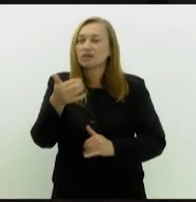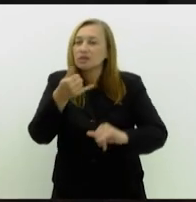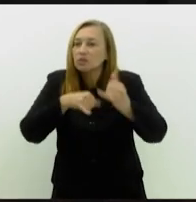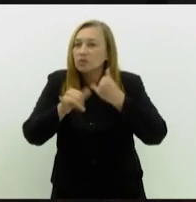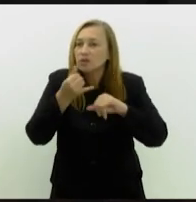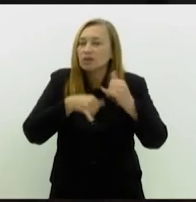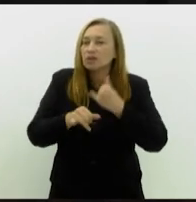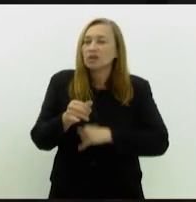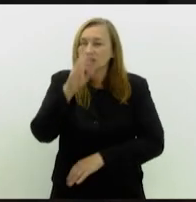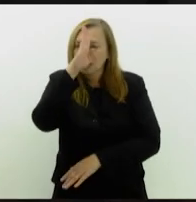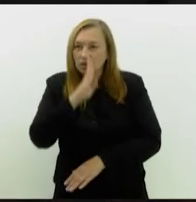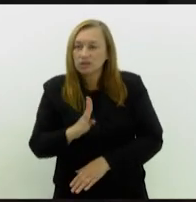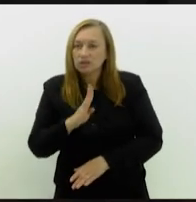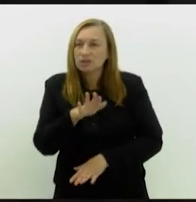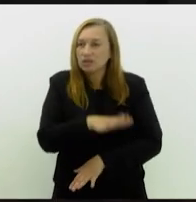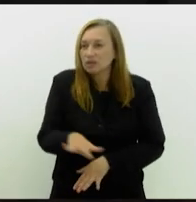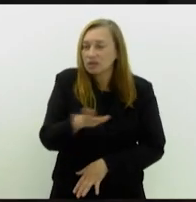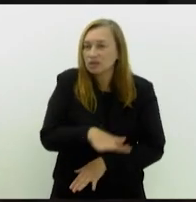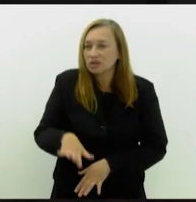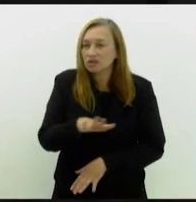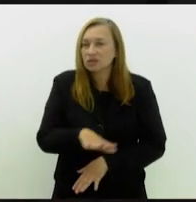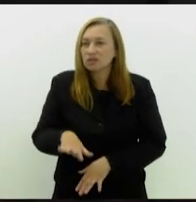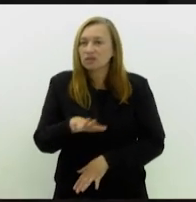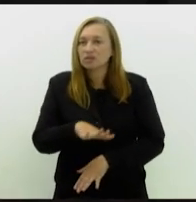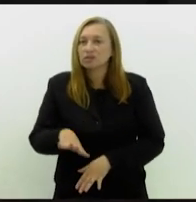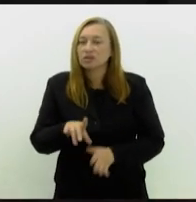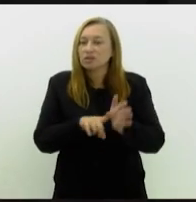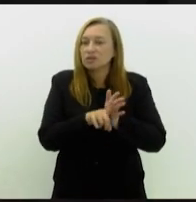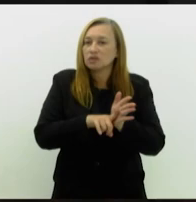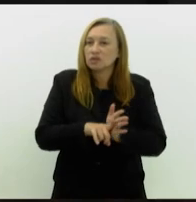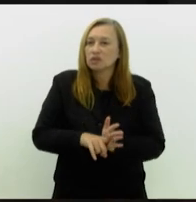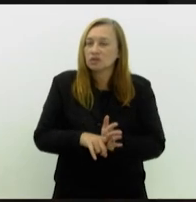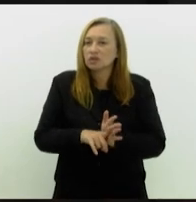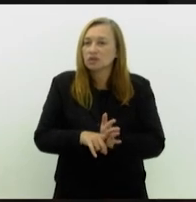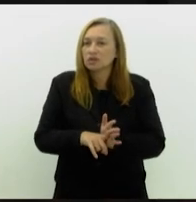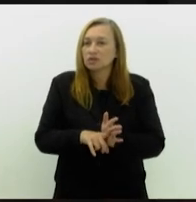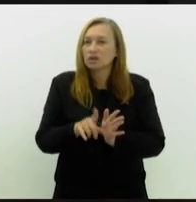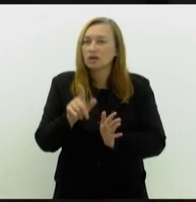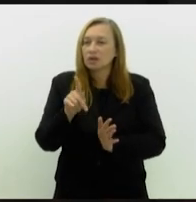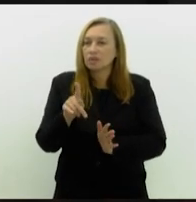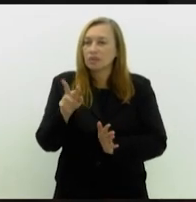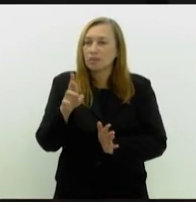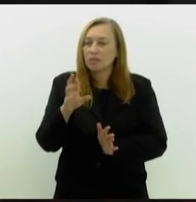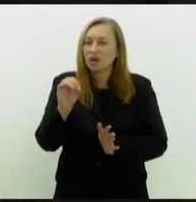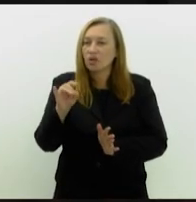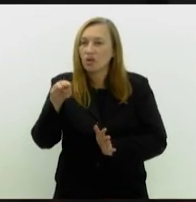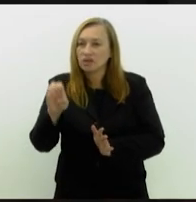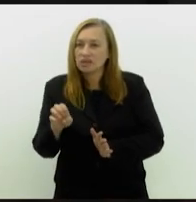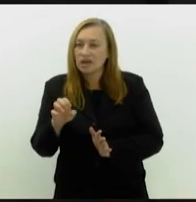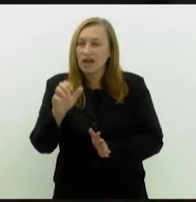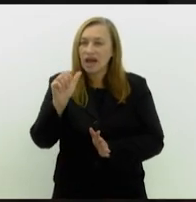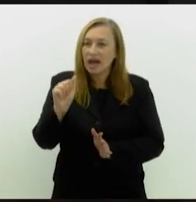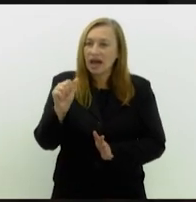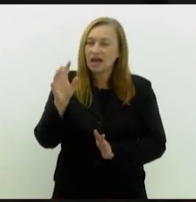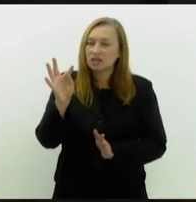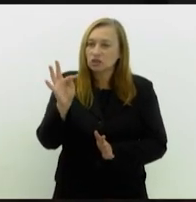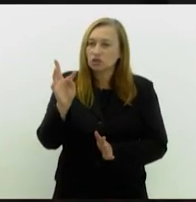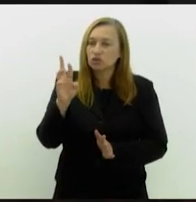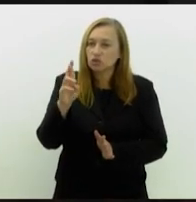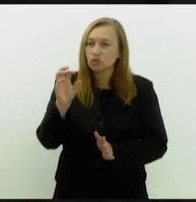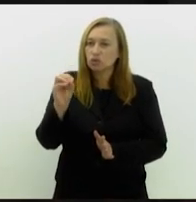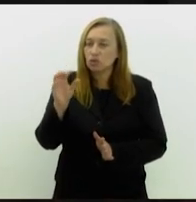gratuito em crianças para diagnóstico precoce inequívoco da atrofia muscular